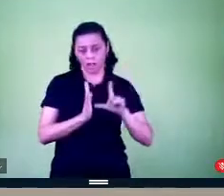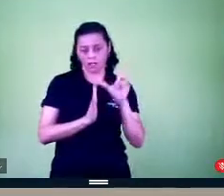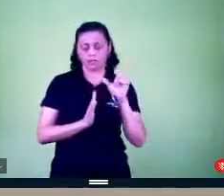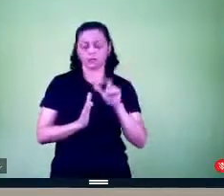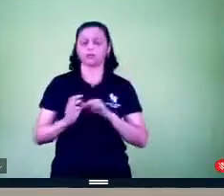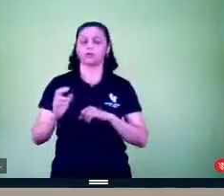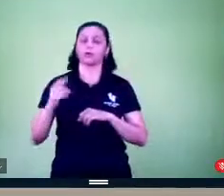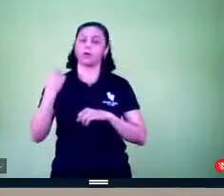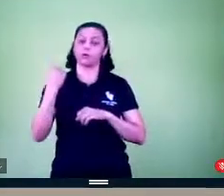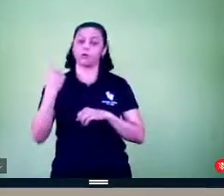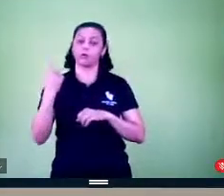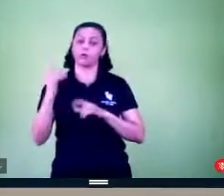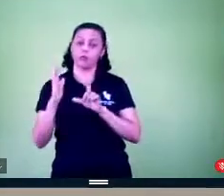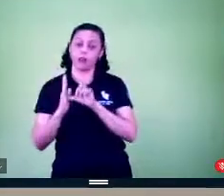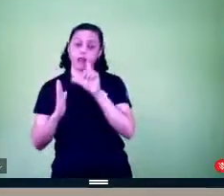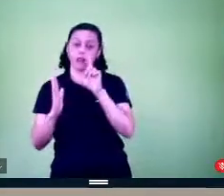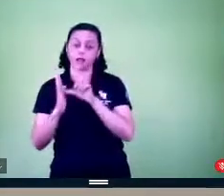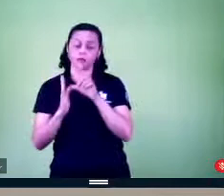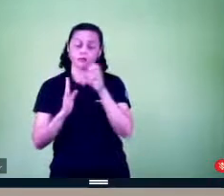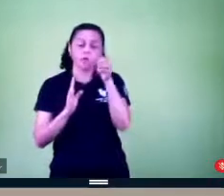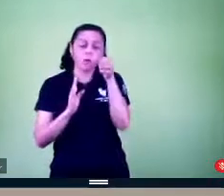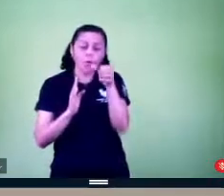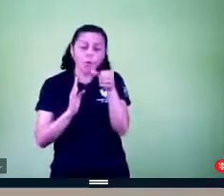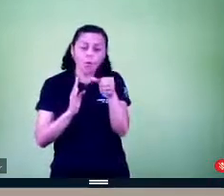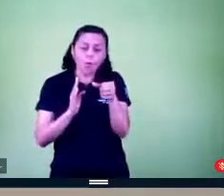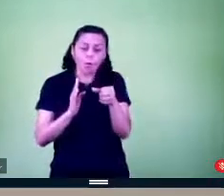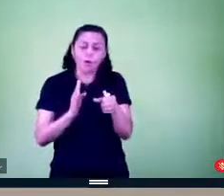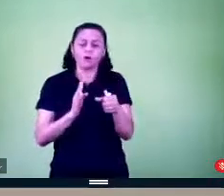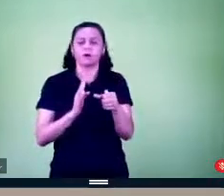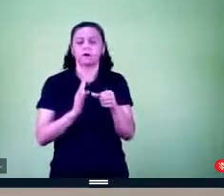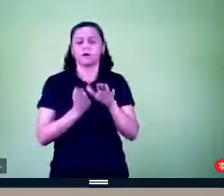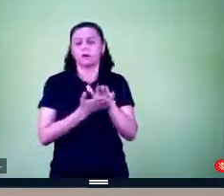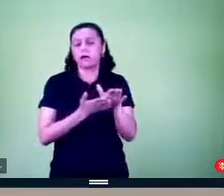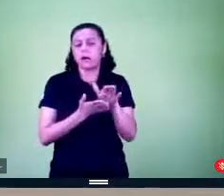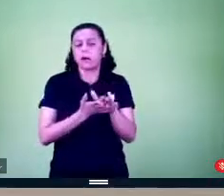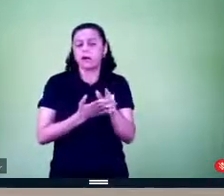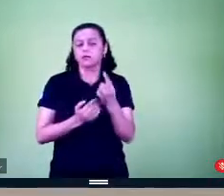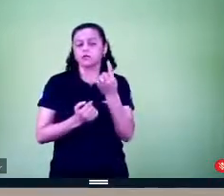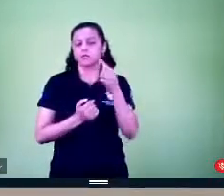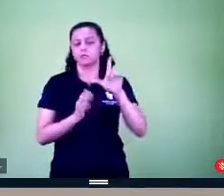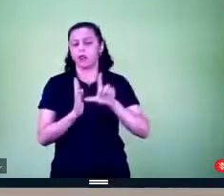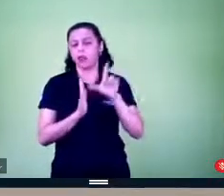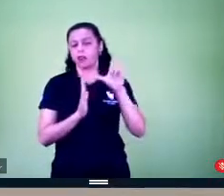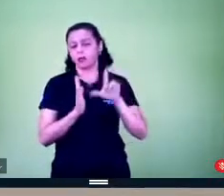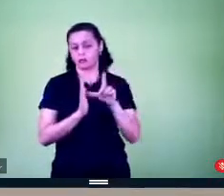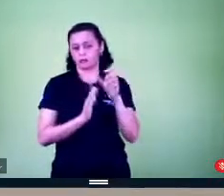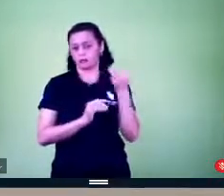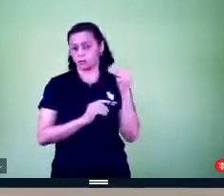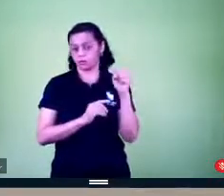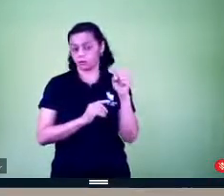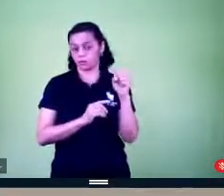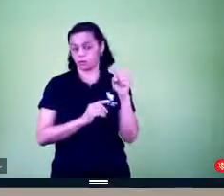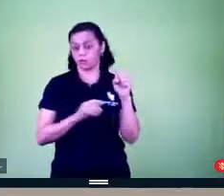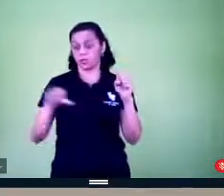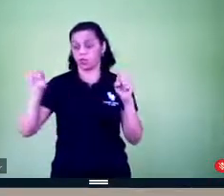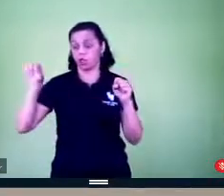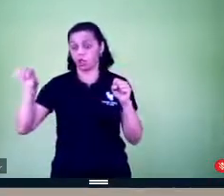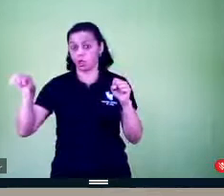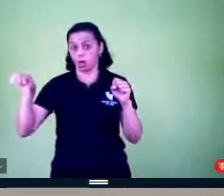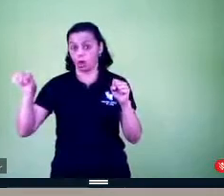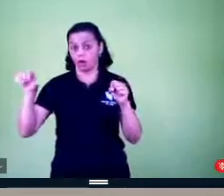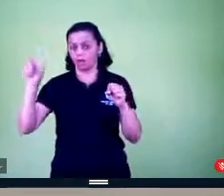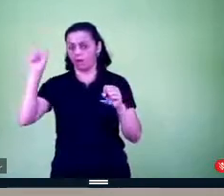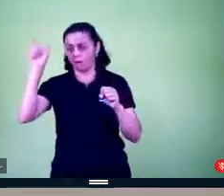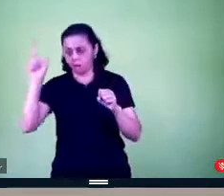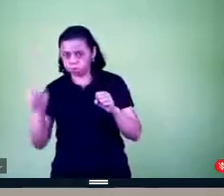um consumo bem pequeno em 1 litro por segundo numa descida e 9 litros por segundo na outra. De modo que a somatória tem